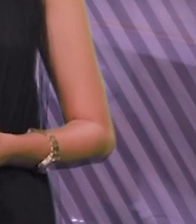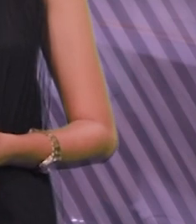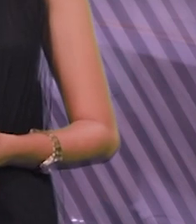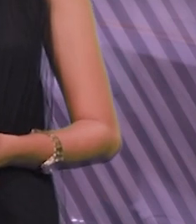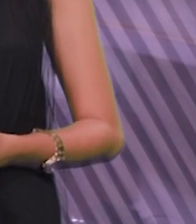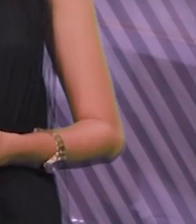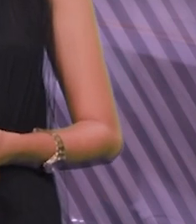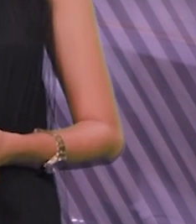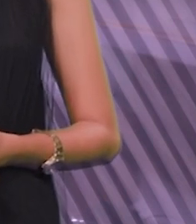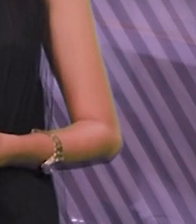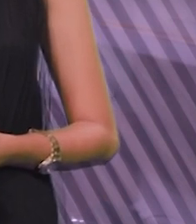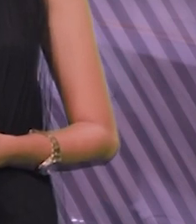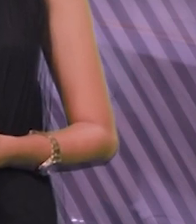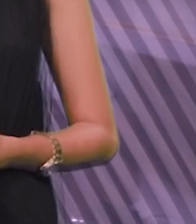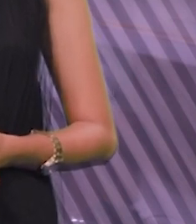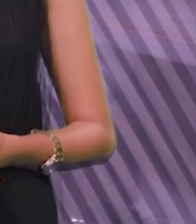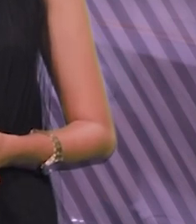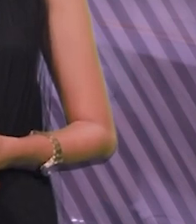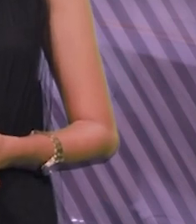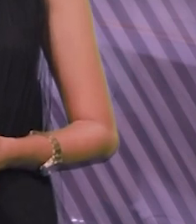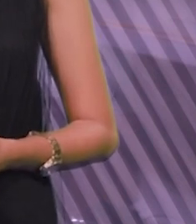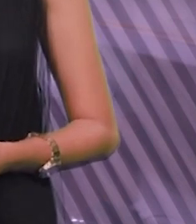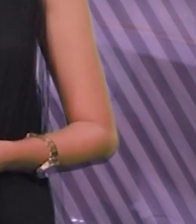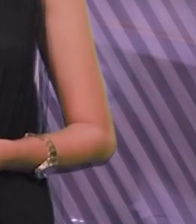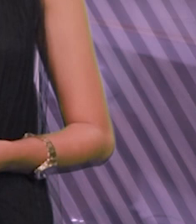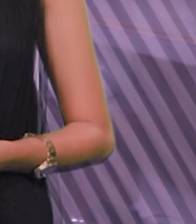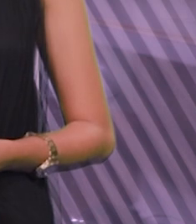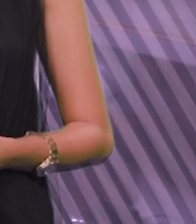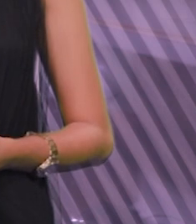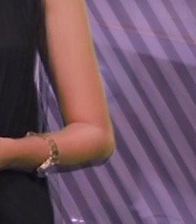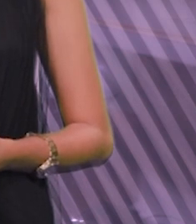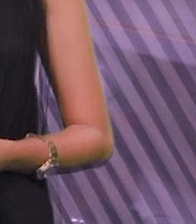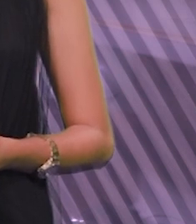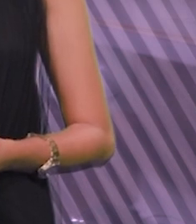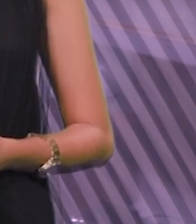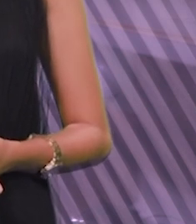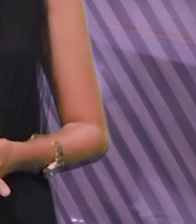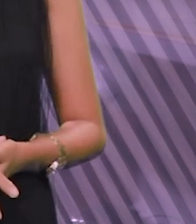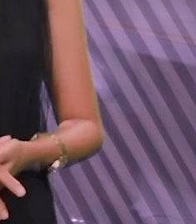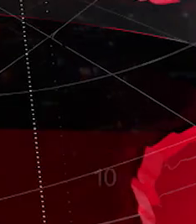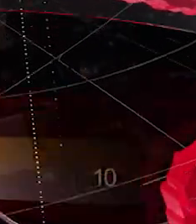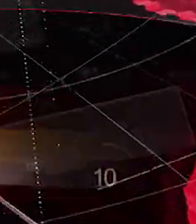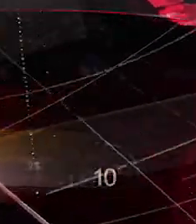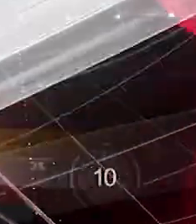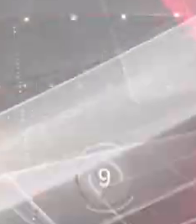Antes de todos, a tua vídeo idane, que tal clique like, comment, no subscribe, my canal YouTube idane.